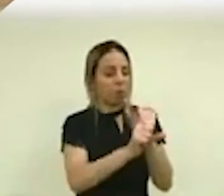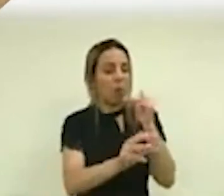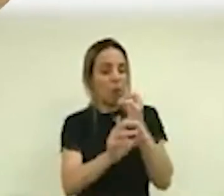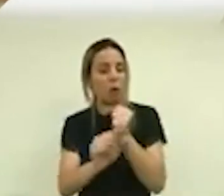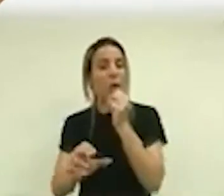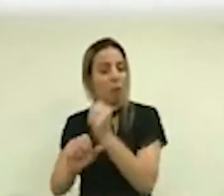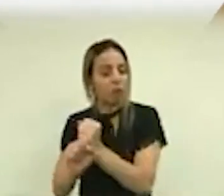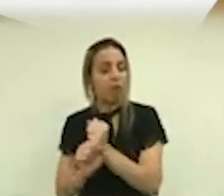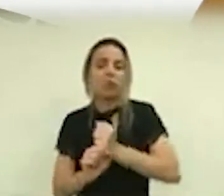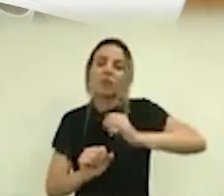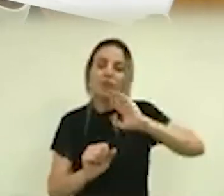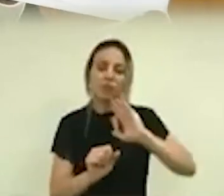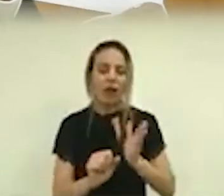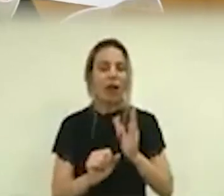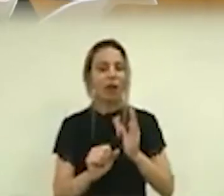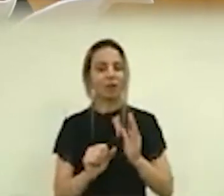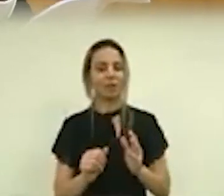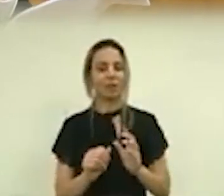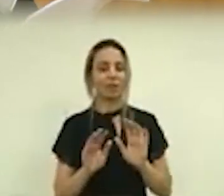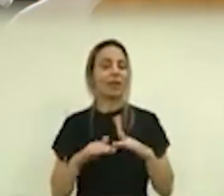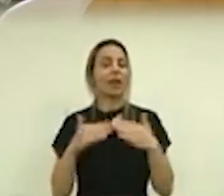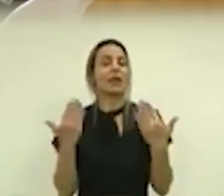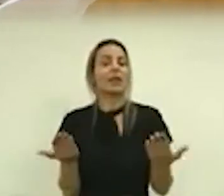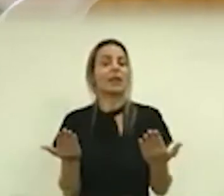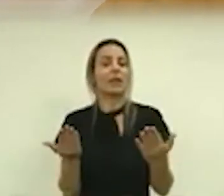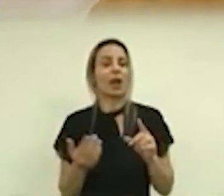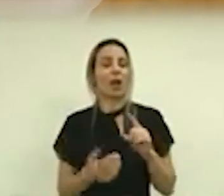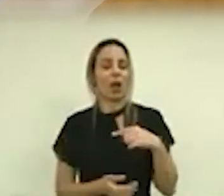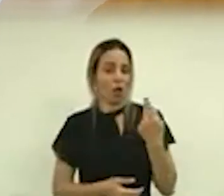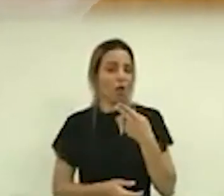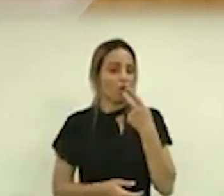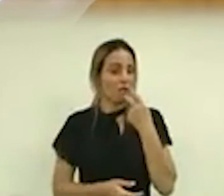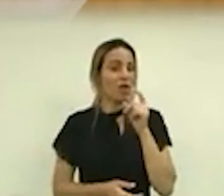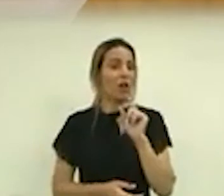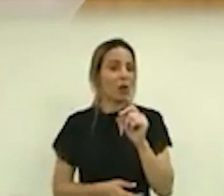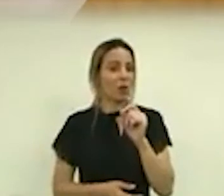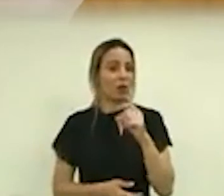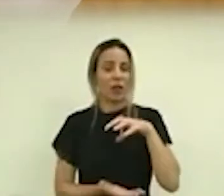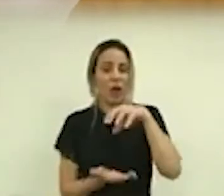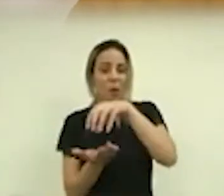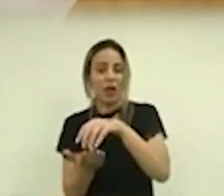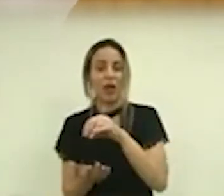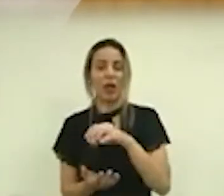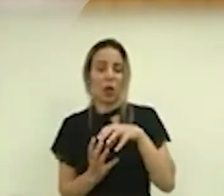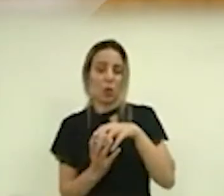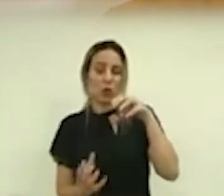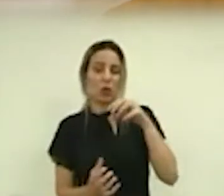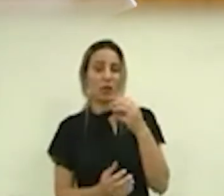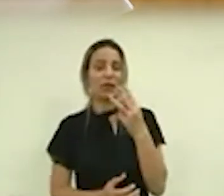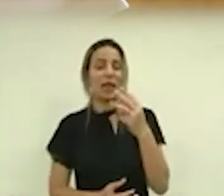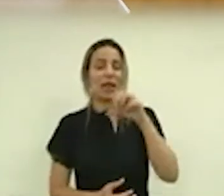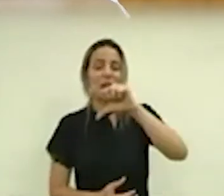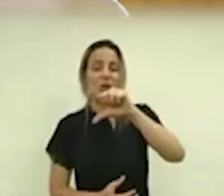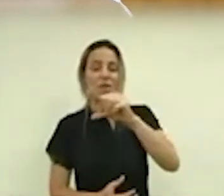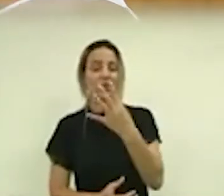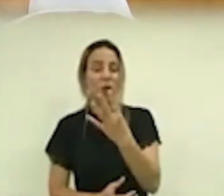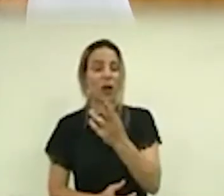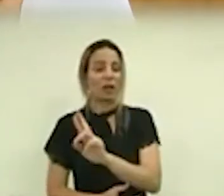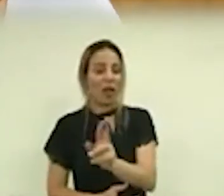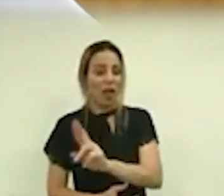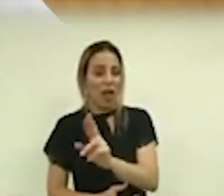aplicados, então a gente está... Eu vou te falar, o abrigo do idoso vai receber